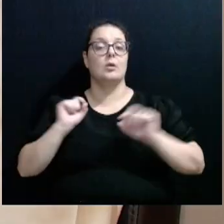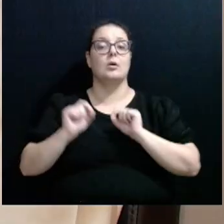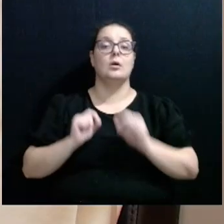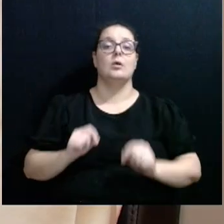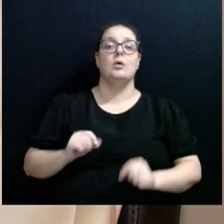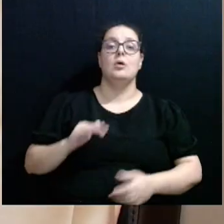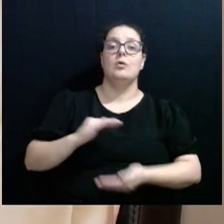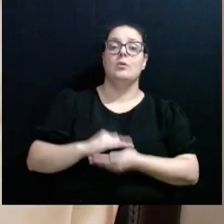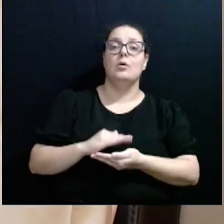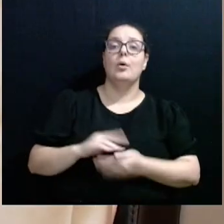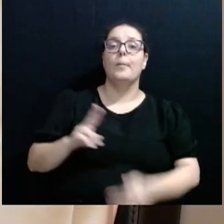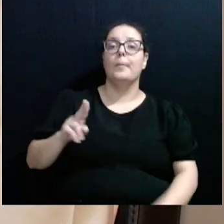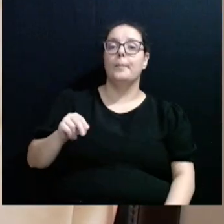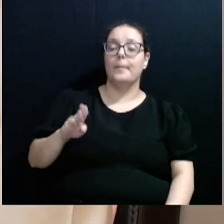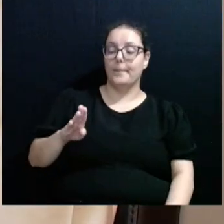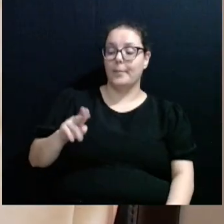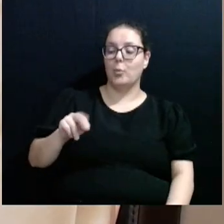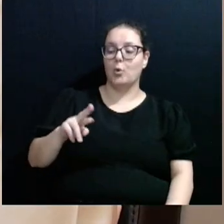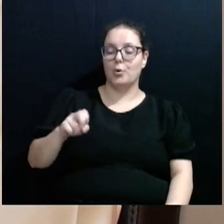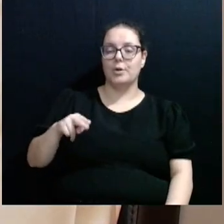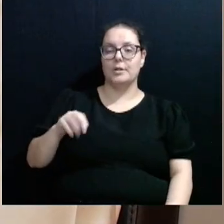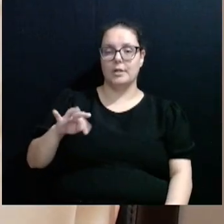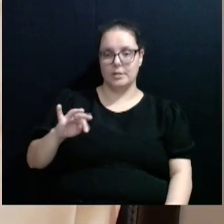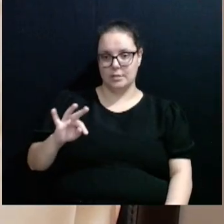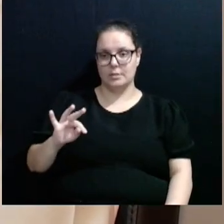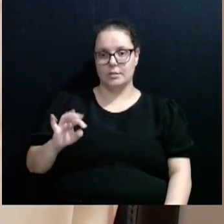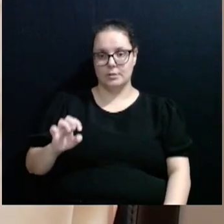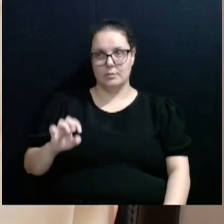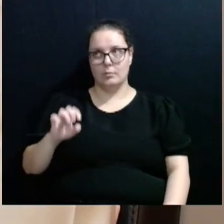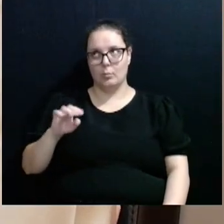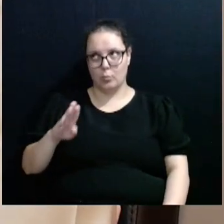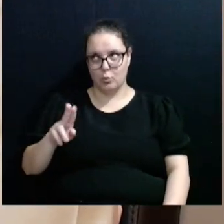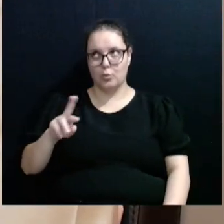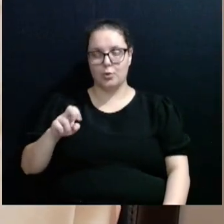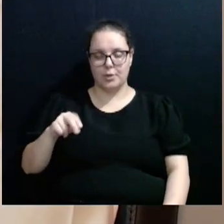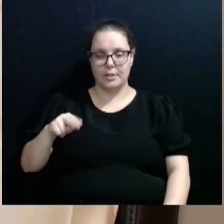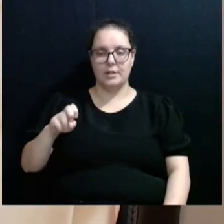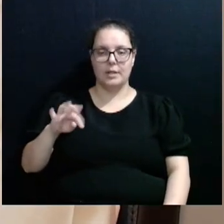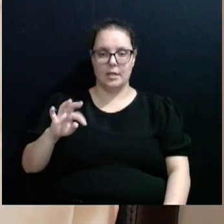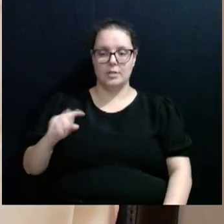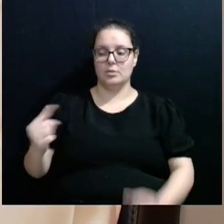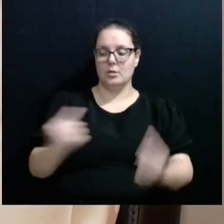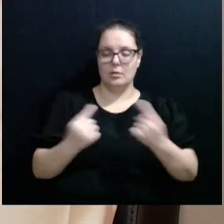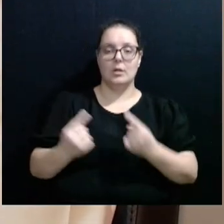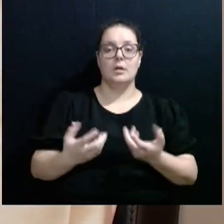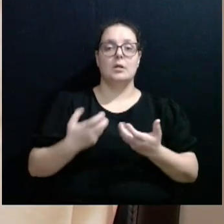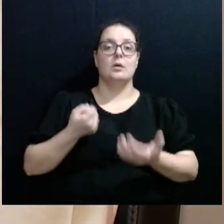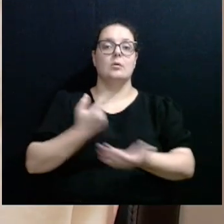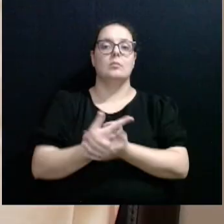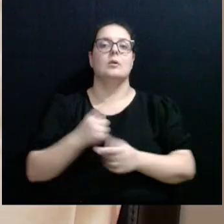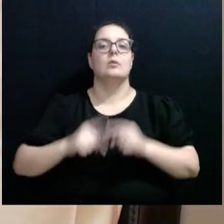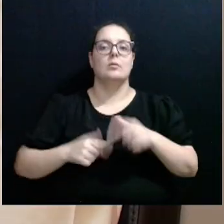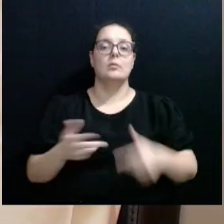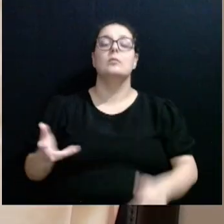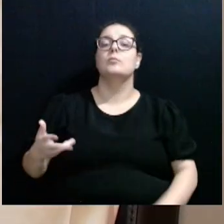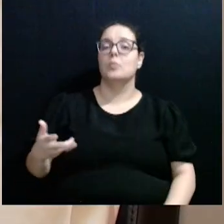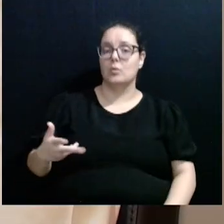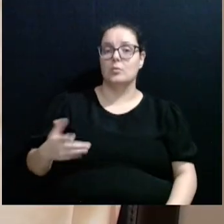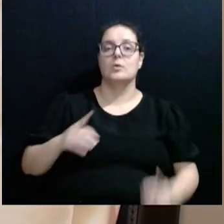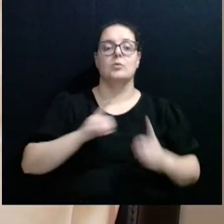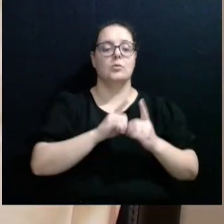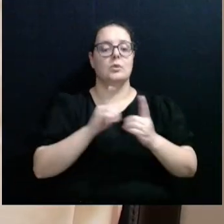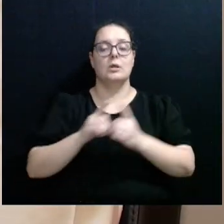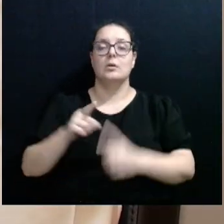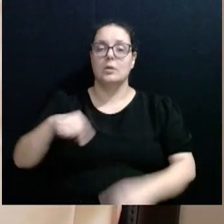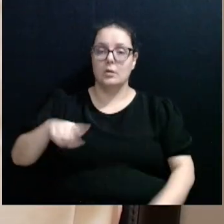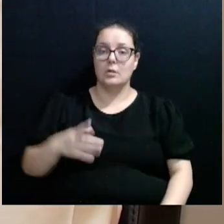Burnier. Eles procuraram a gente porque estavam com um problema e queriam comprar um equipamento novo que também vai agilizar os atendimentos dele, que é um equipamento de